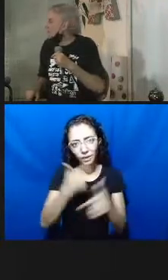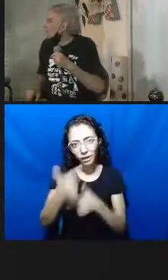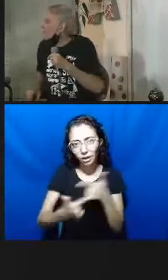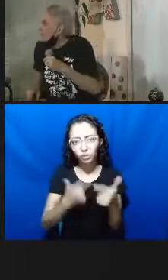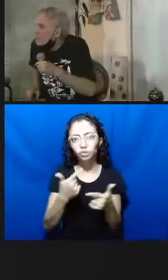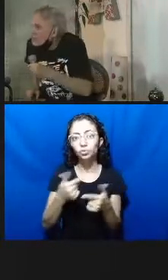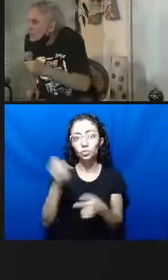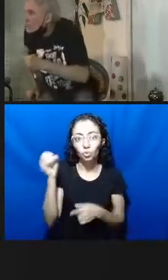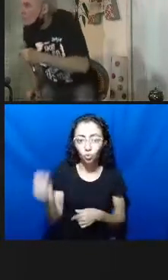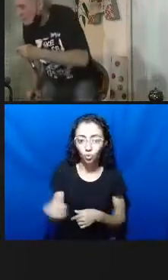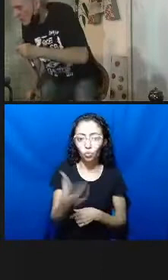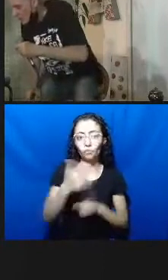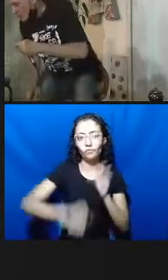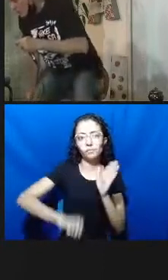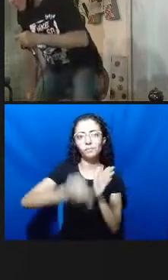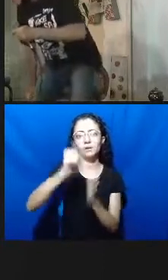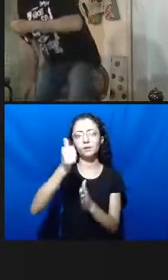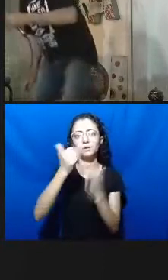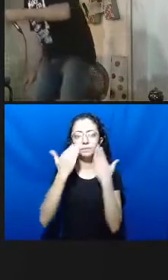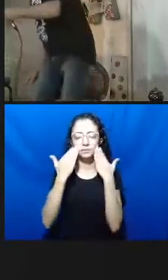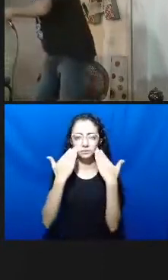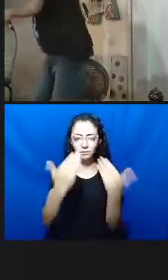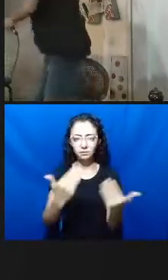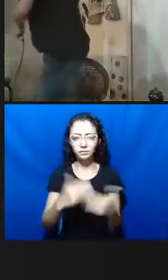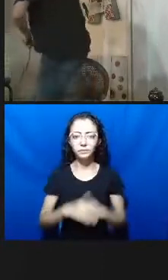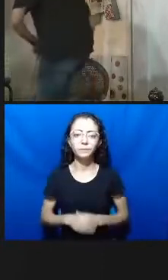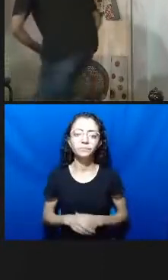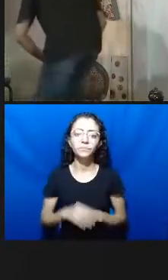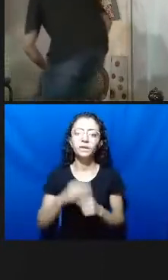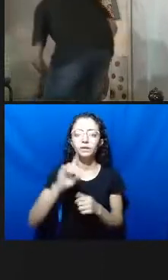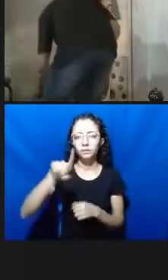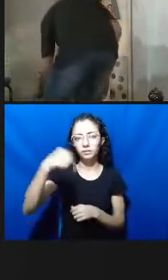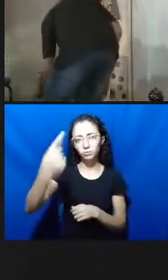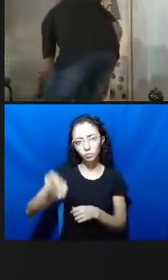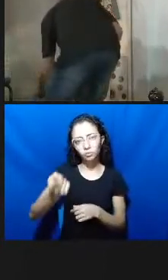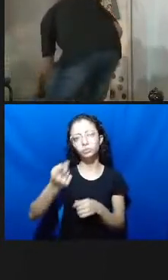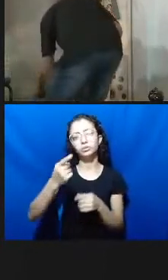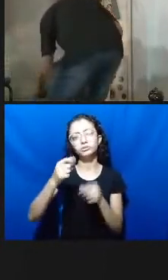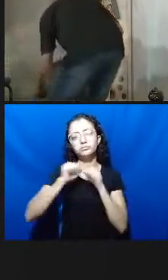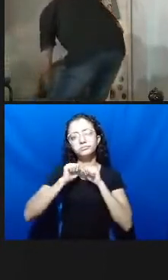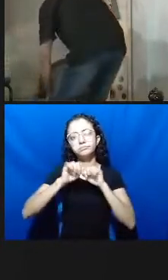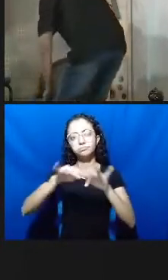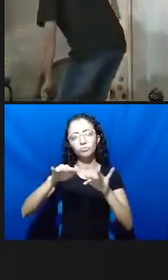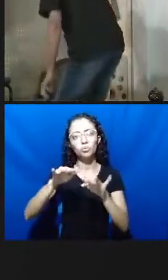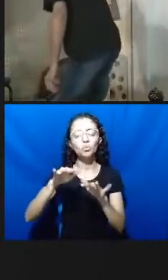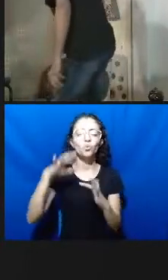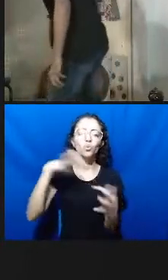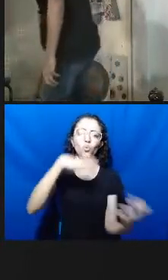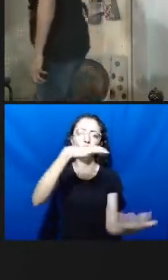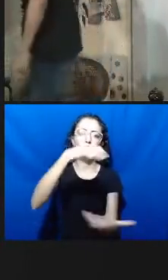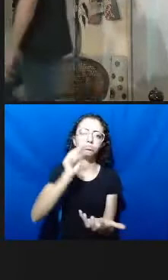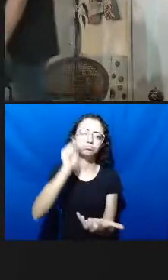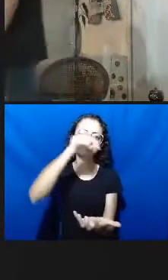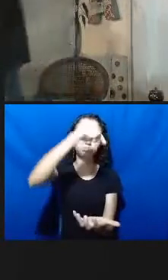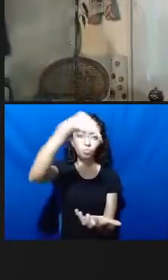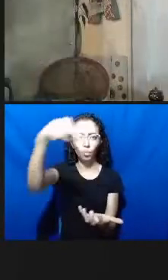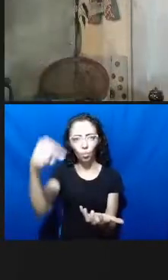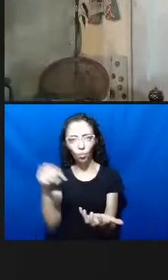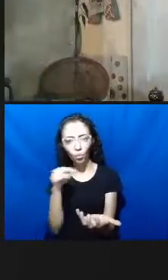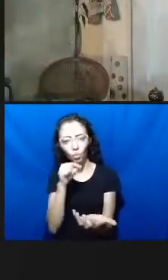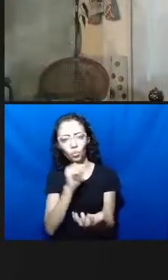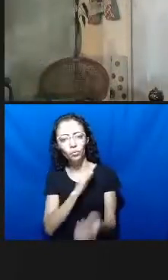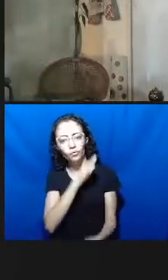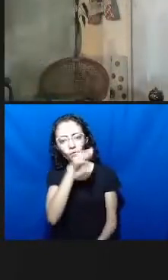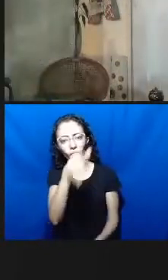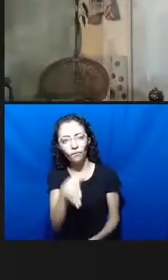Brasília e no mundo, inclusive, porque ele vai caminhar, ele vai andar o mundo por conta dele ser um monitoramento do poder, como se fosse